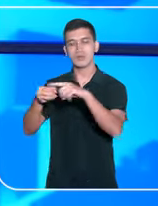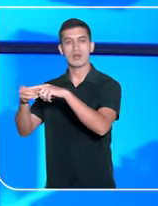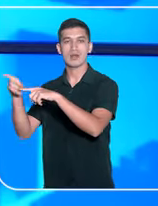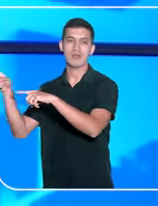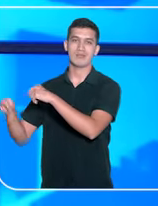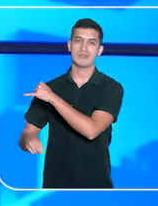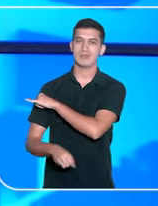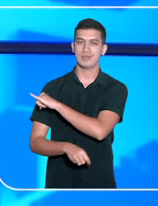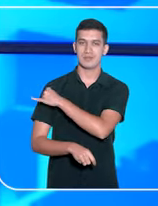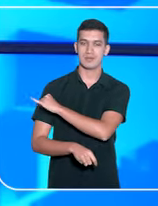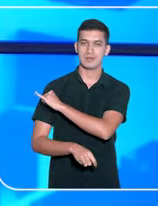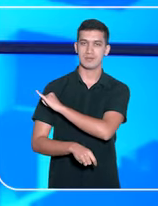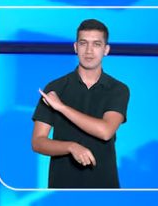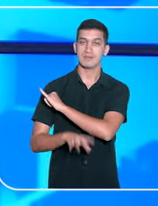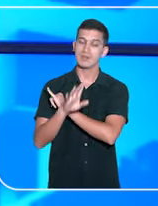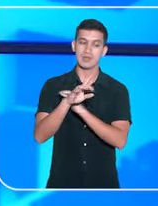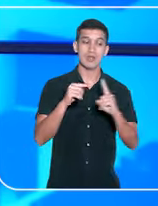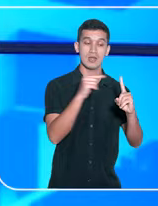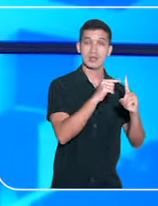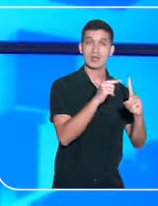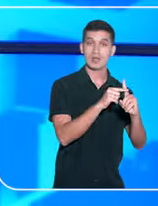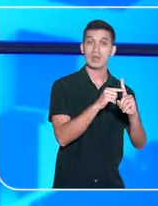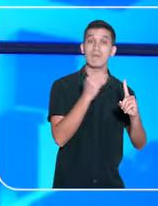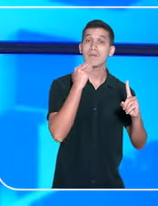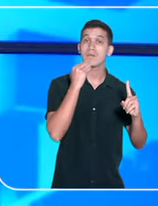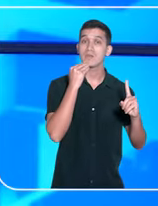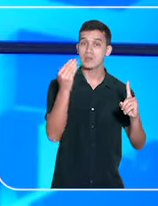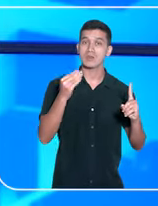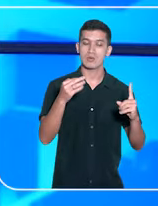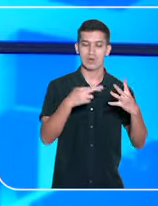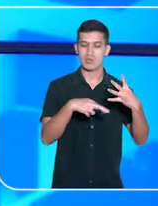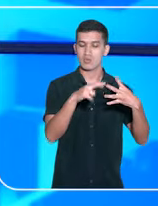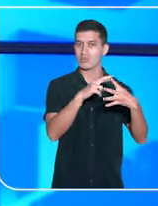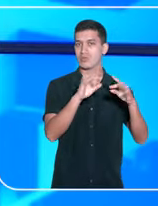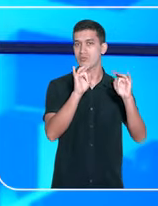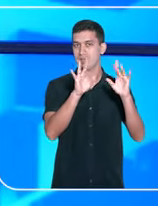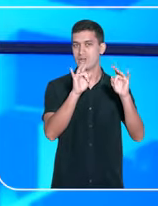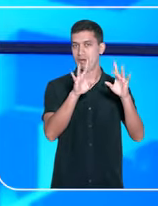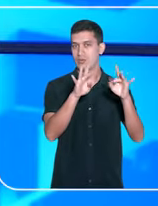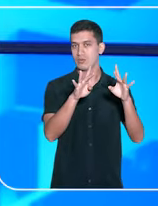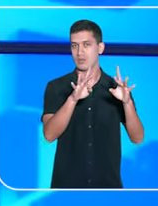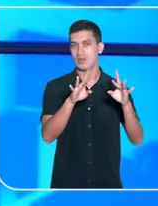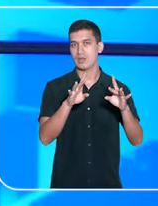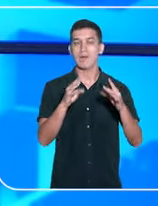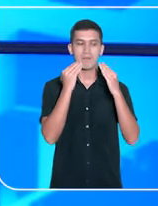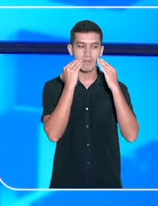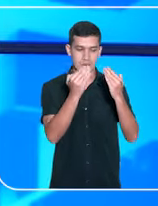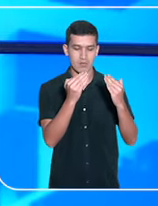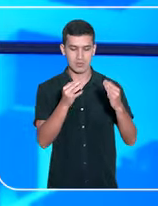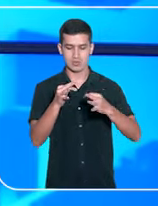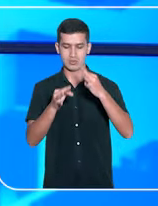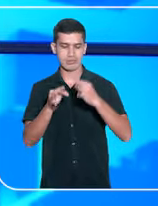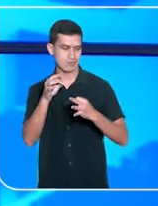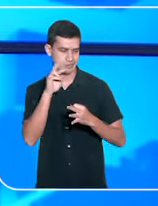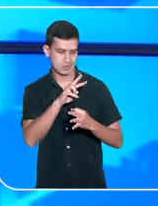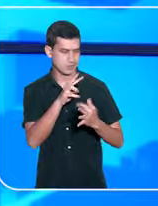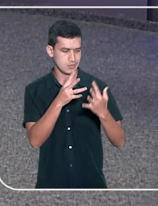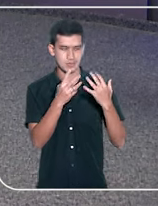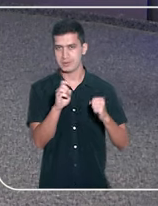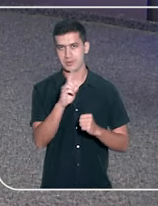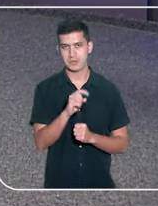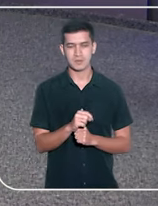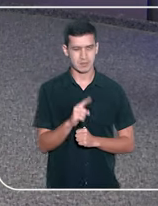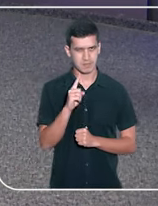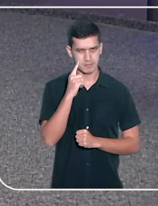o argumento de motivação política do recurso especial contra o preso Não Foi confirmado por provas vamos